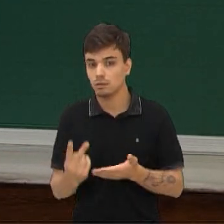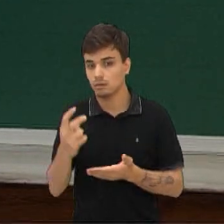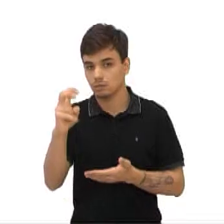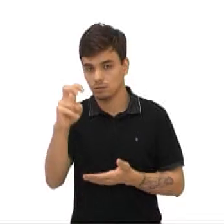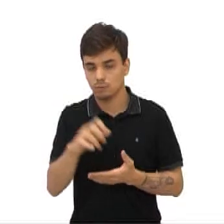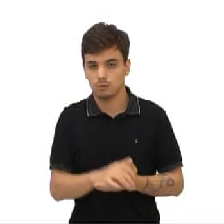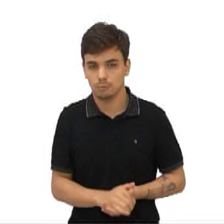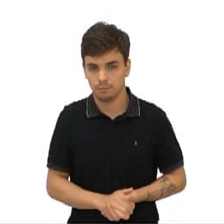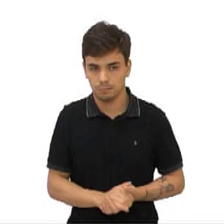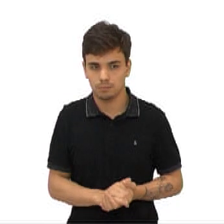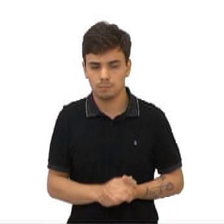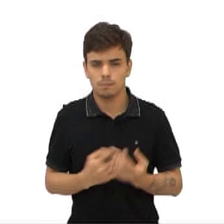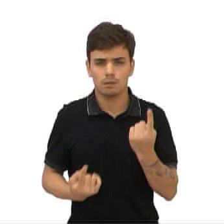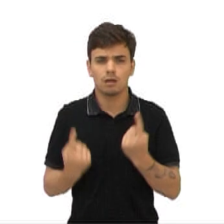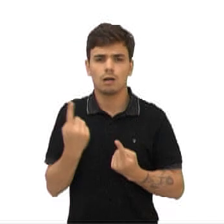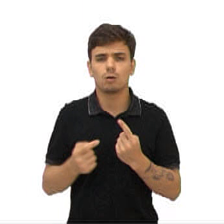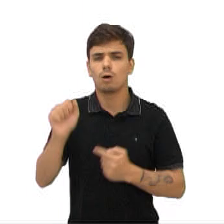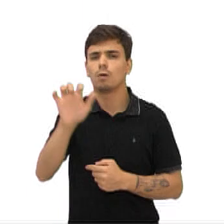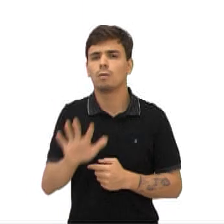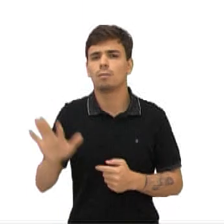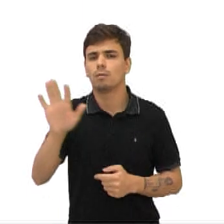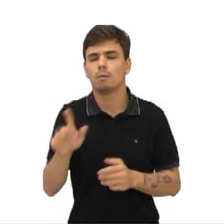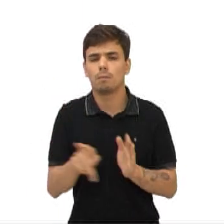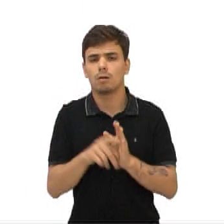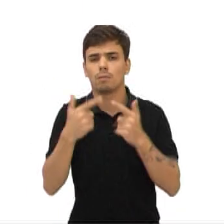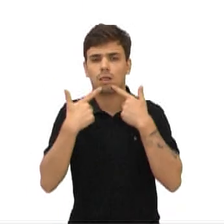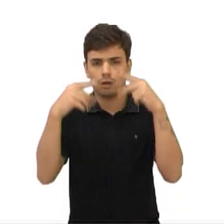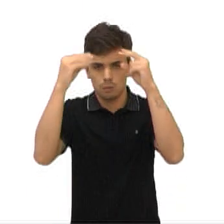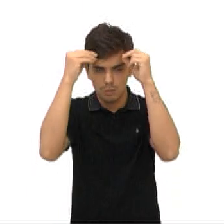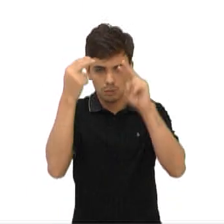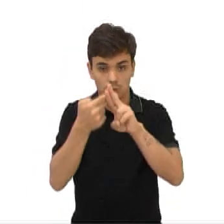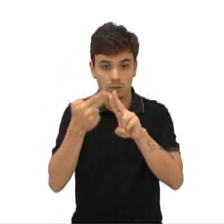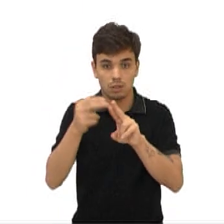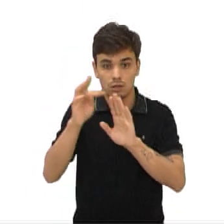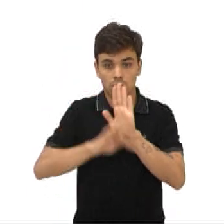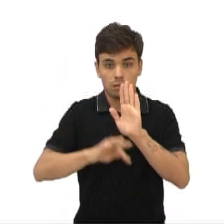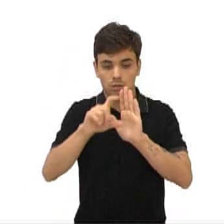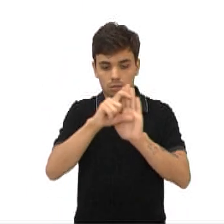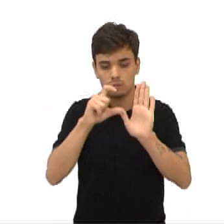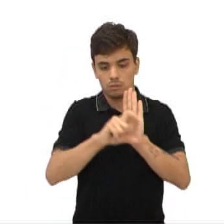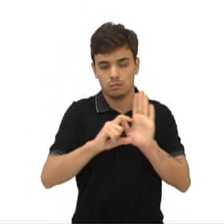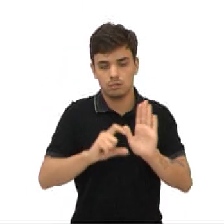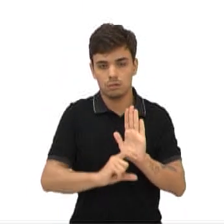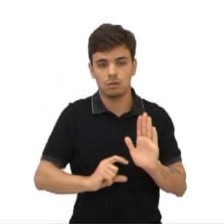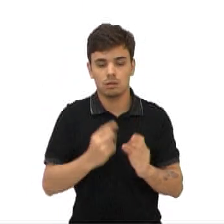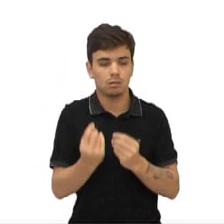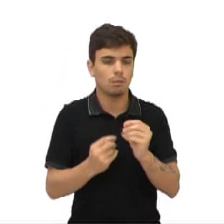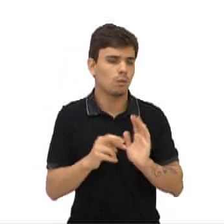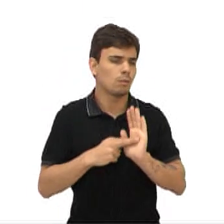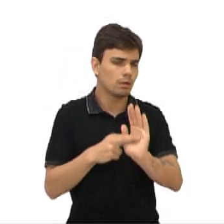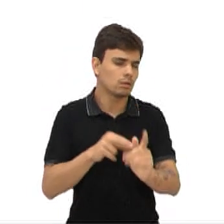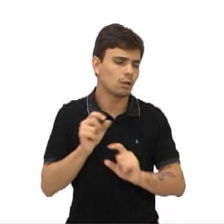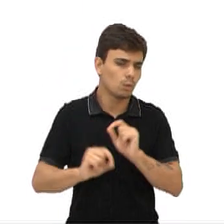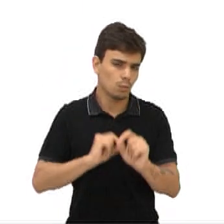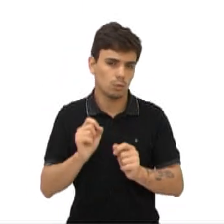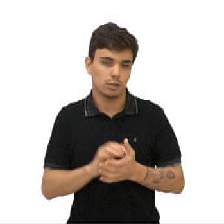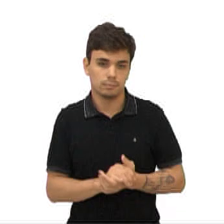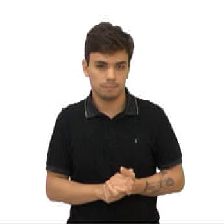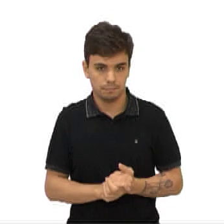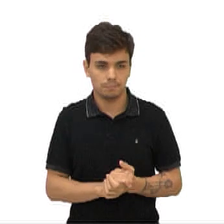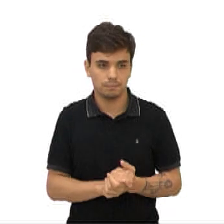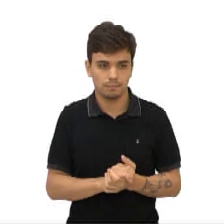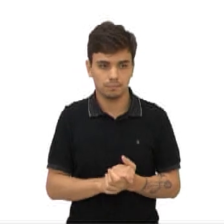lá? Quais são as figuras de linguagem usadas nesses trechos e o que elas representam? Vamos